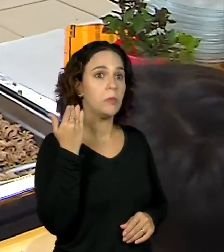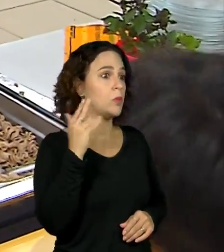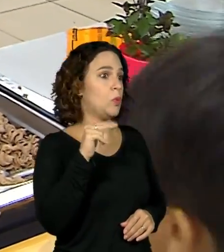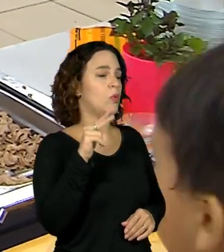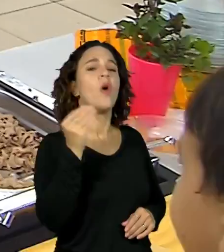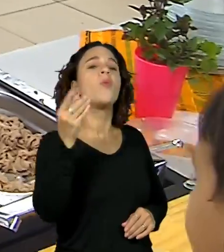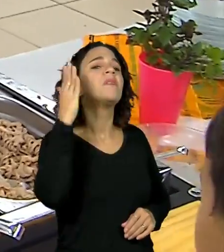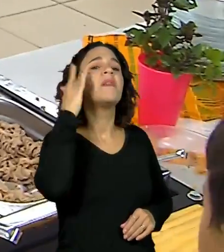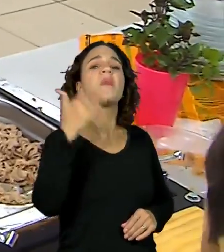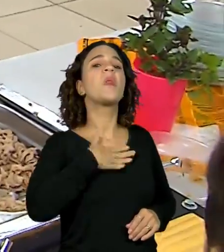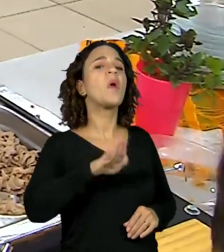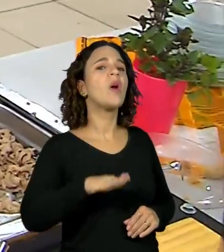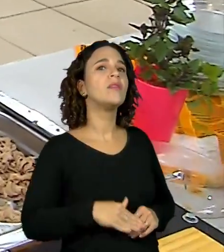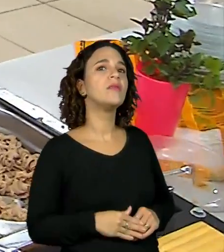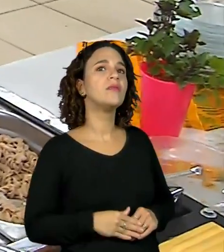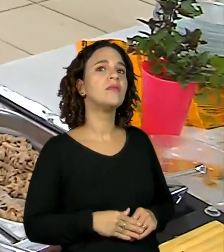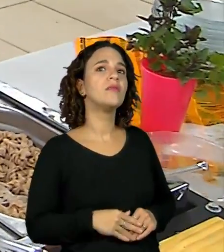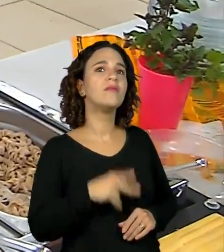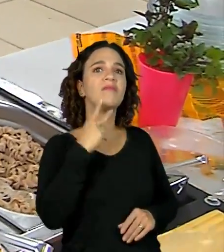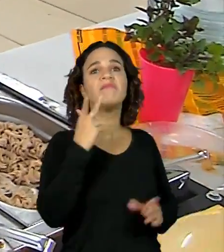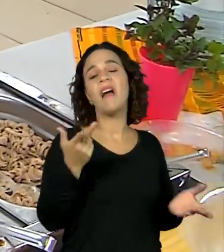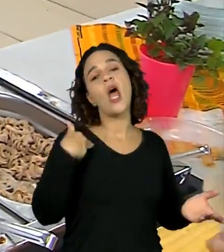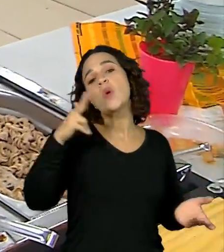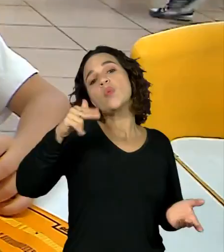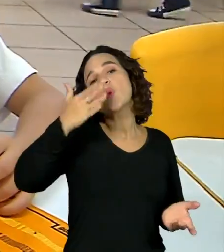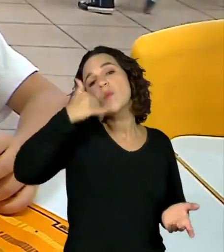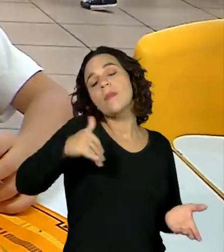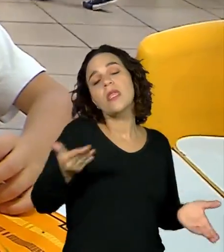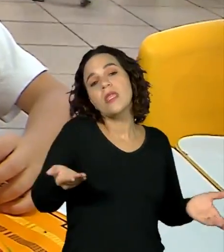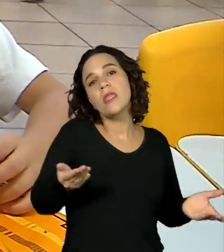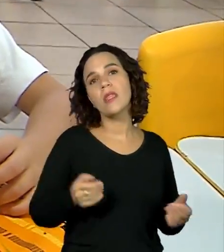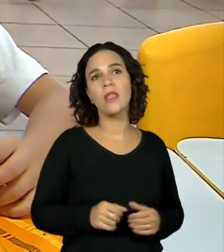que você sabe que você não gosta? É porque eu nunca comi.